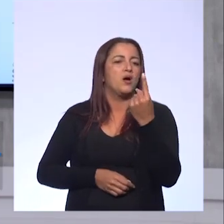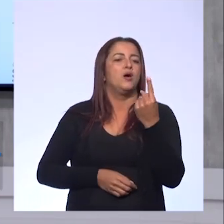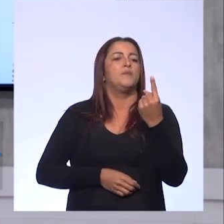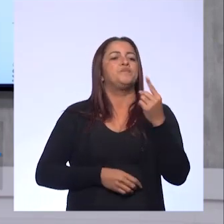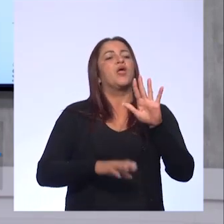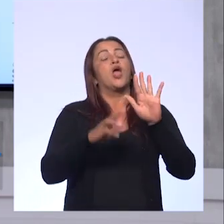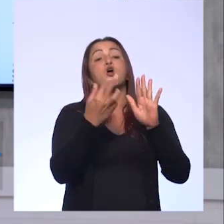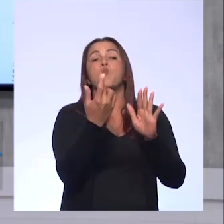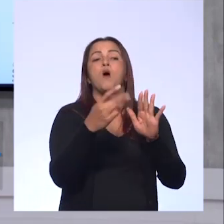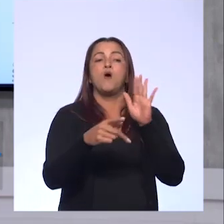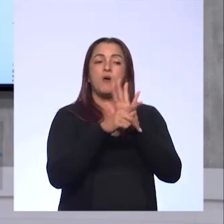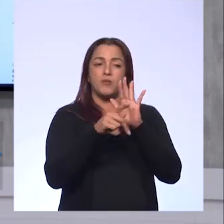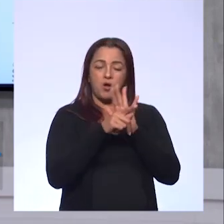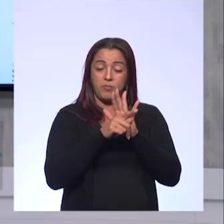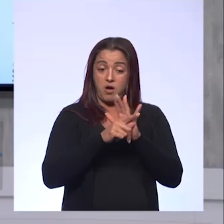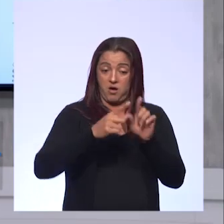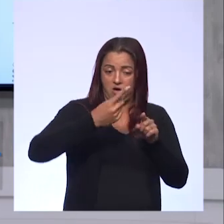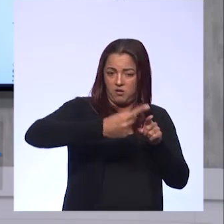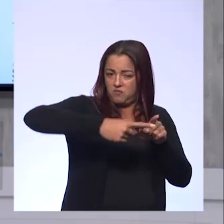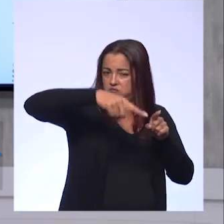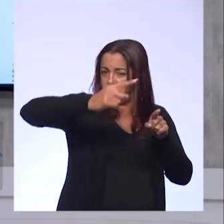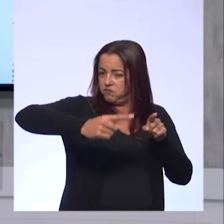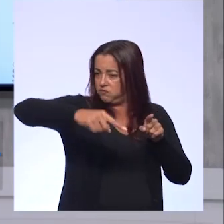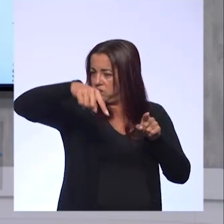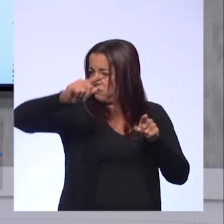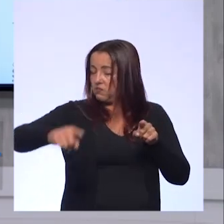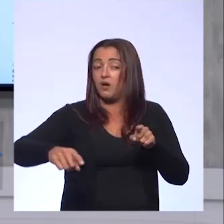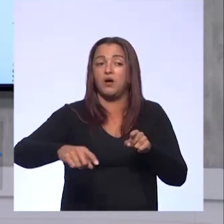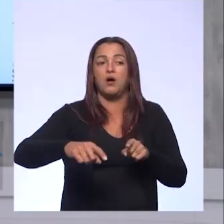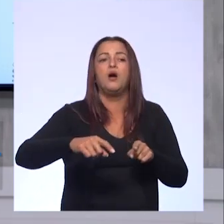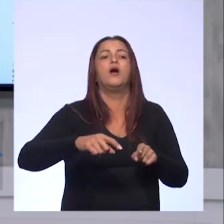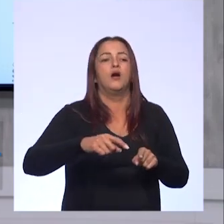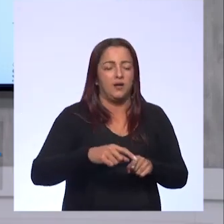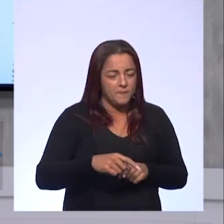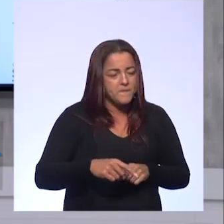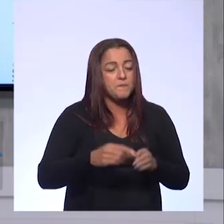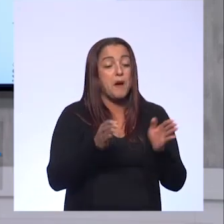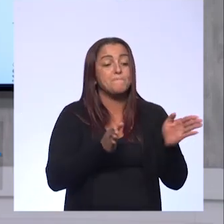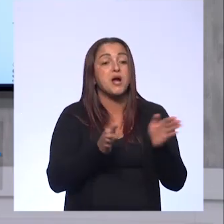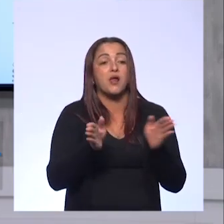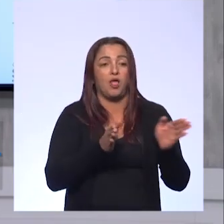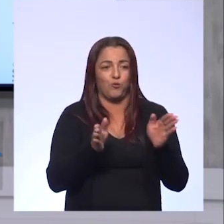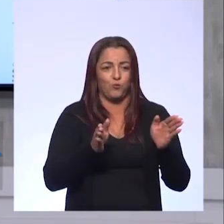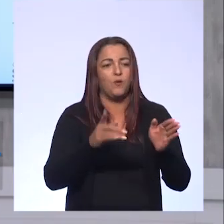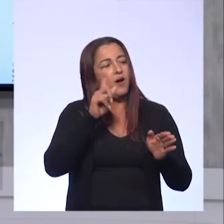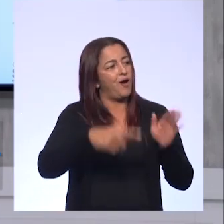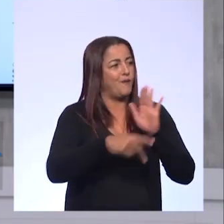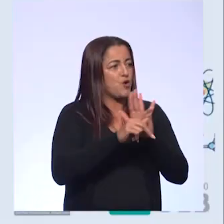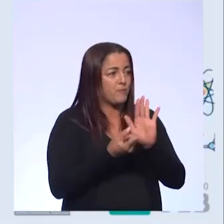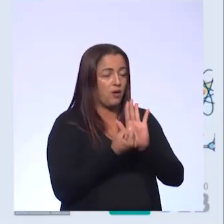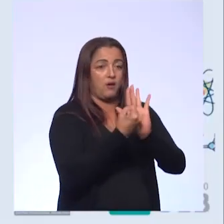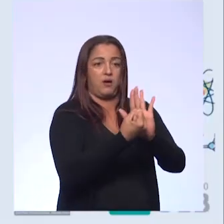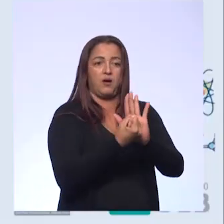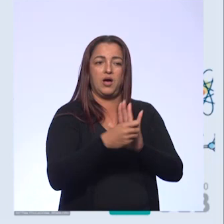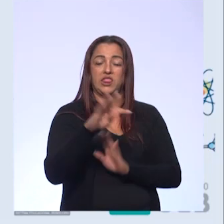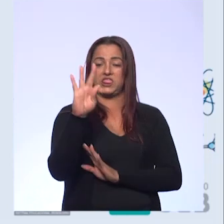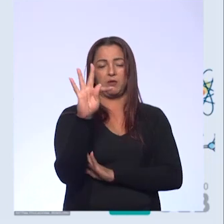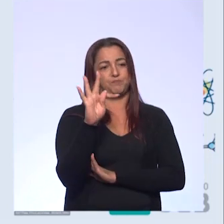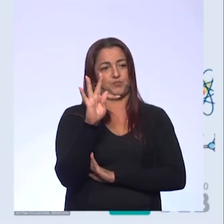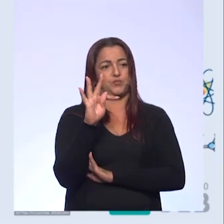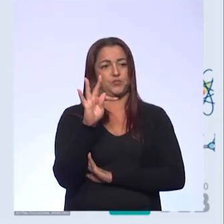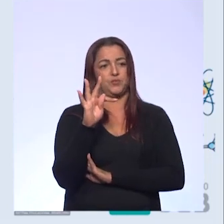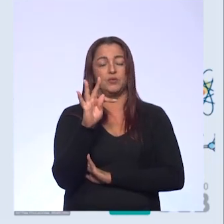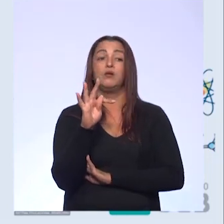é o que não chamaremos dentro da ondulatória de período e o período geralmente nós simbolizamos ele pela letra T de